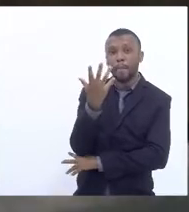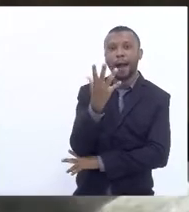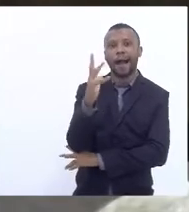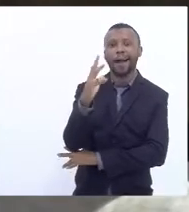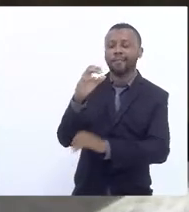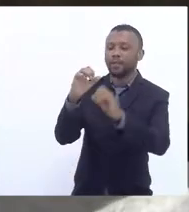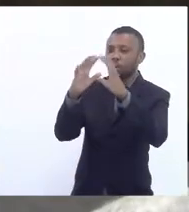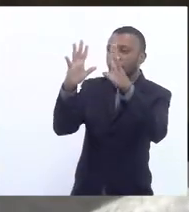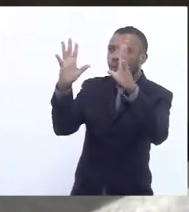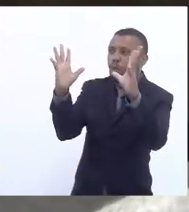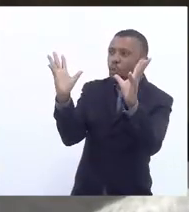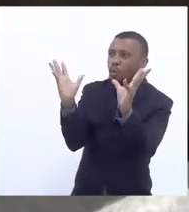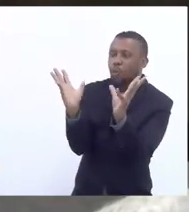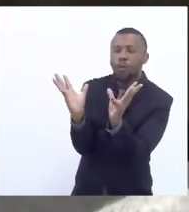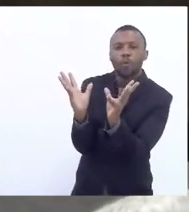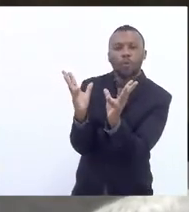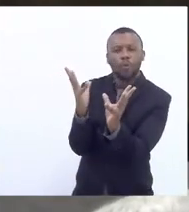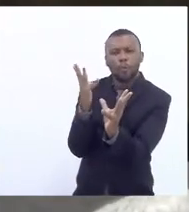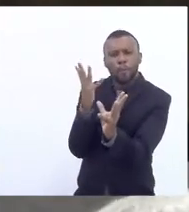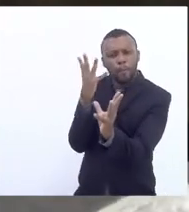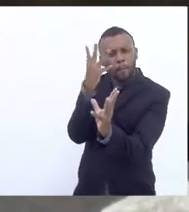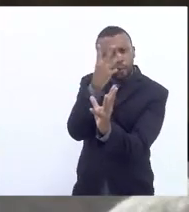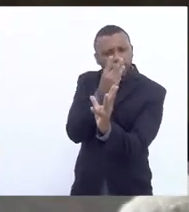belíssima, de tronco muito